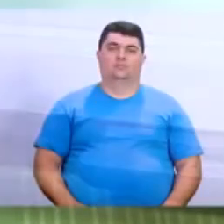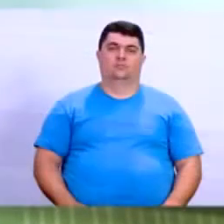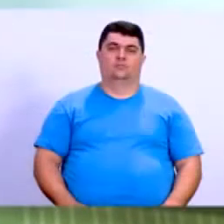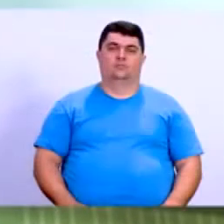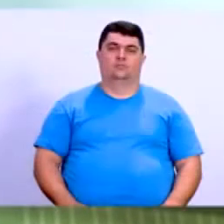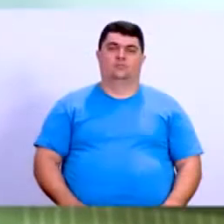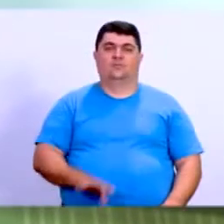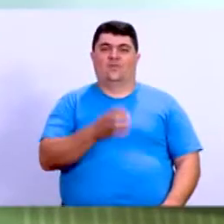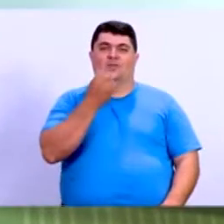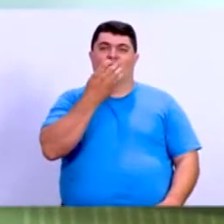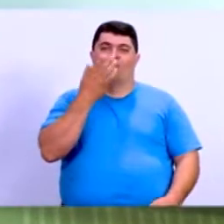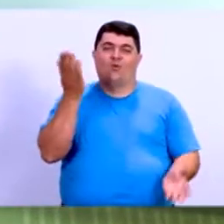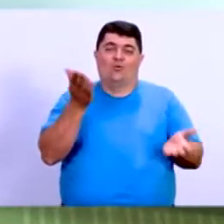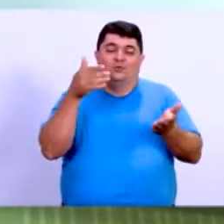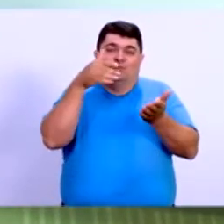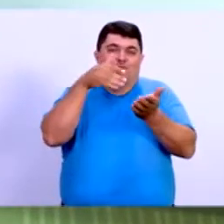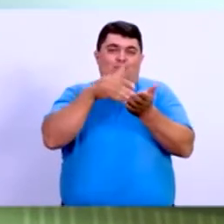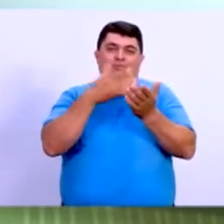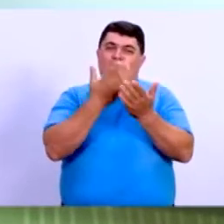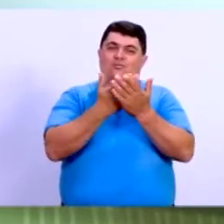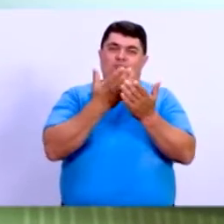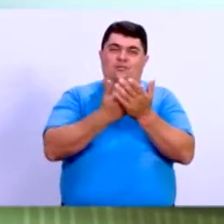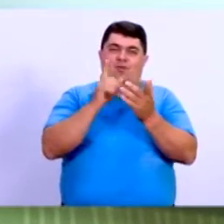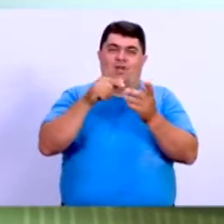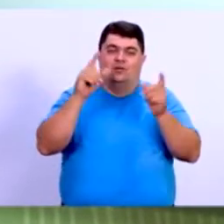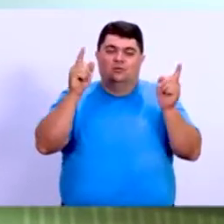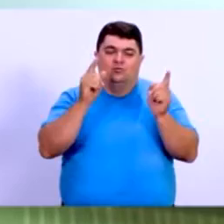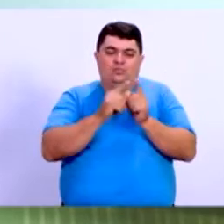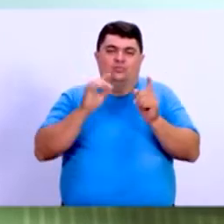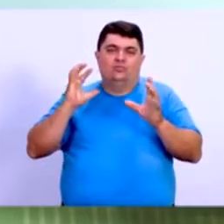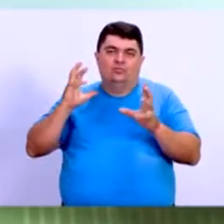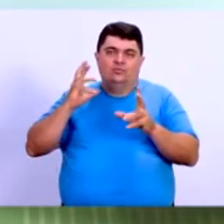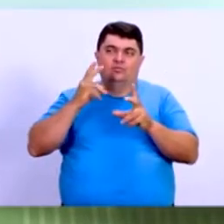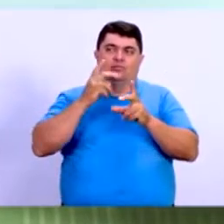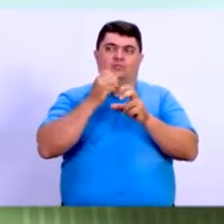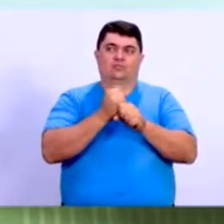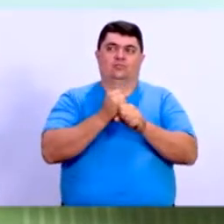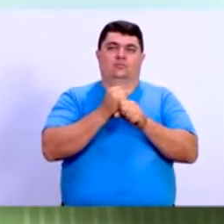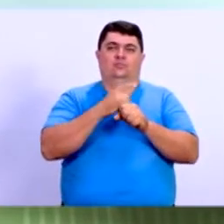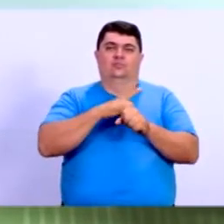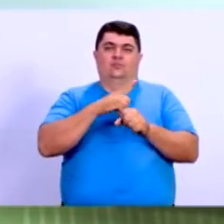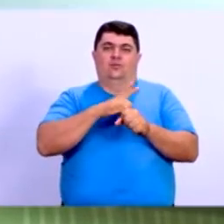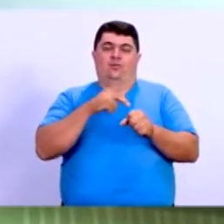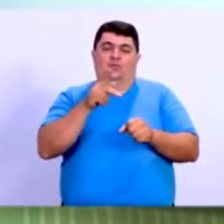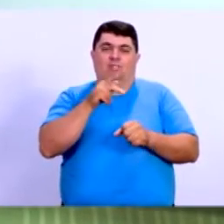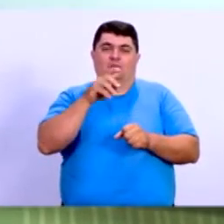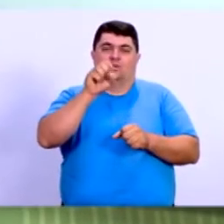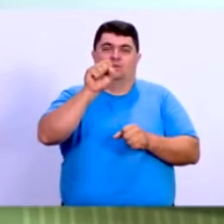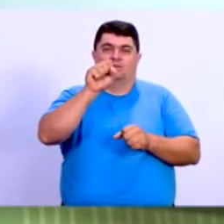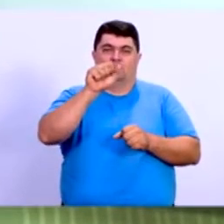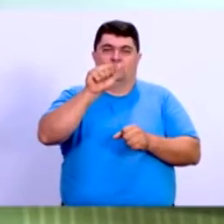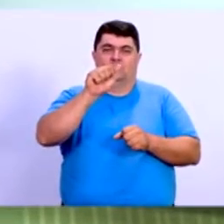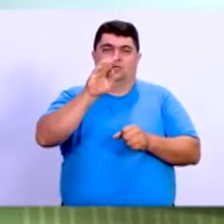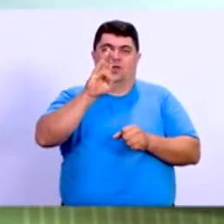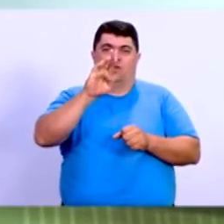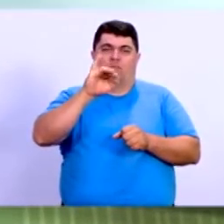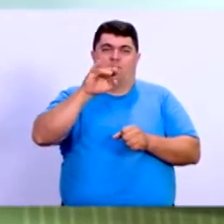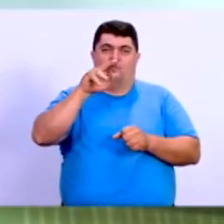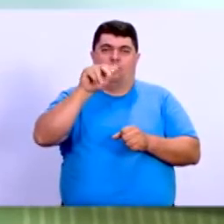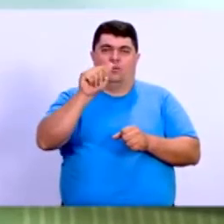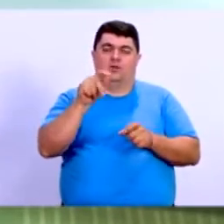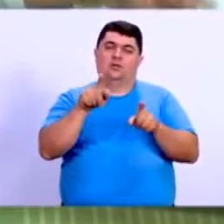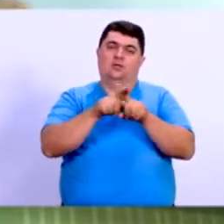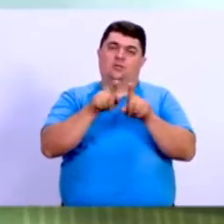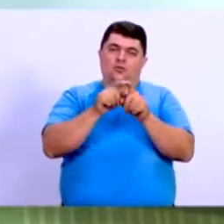Então, alunos, vamos à nossa última aula, a aula de resumo, antes de vocês fazerem a prova. Eu sou a professora Sabrina e eu estou aqui com a